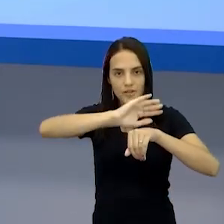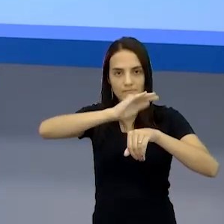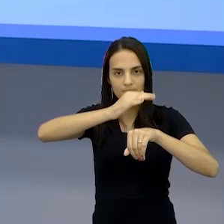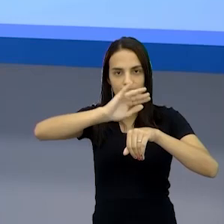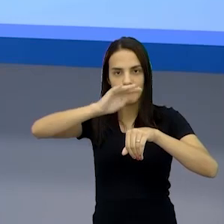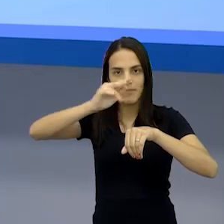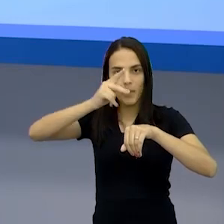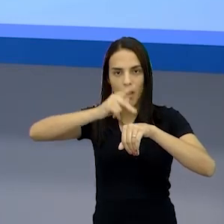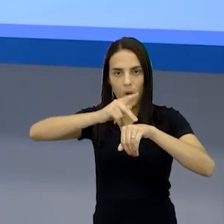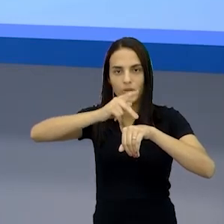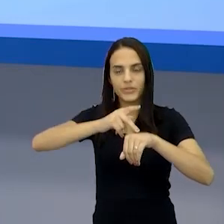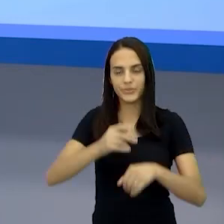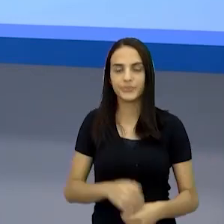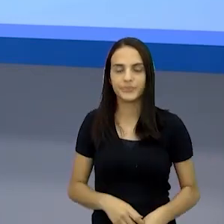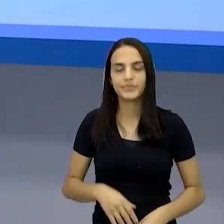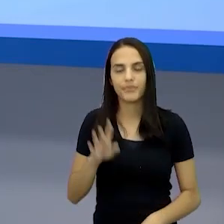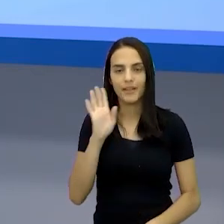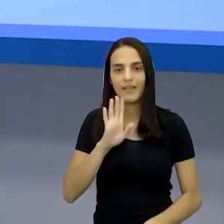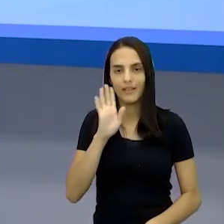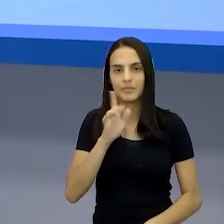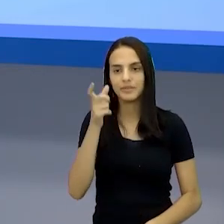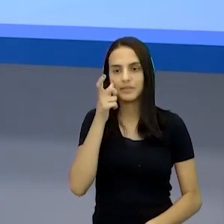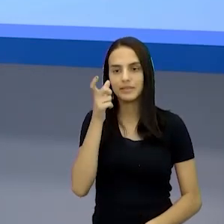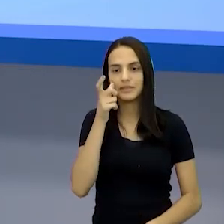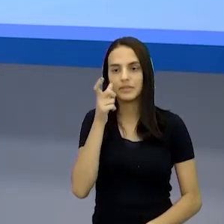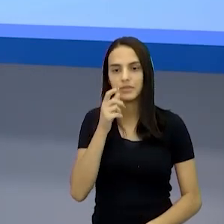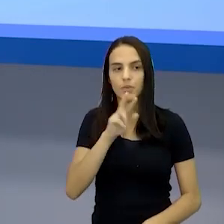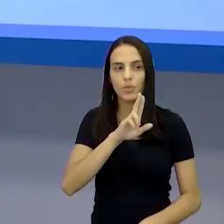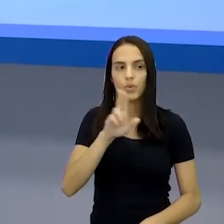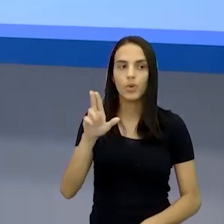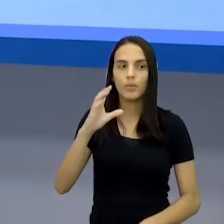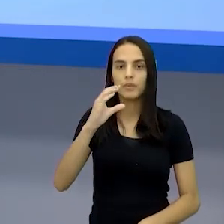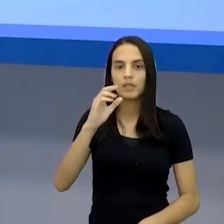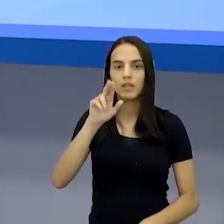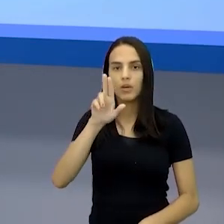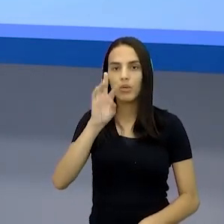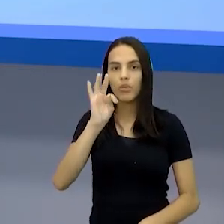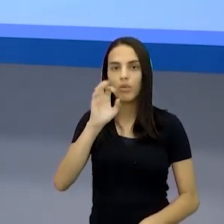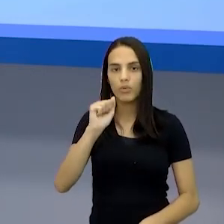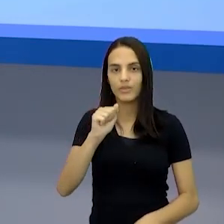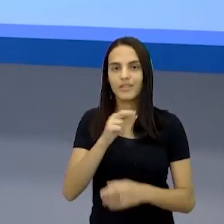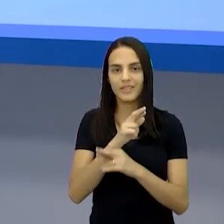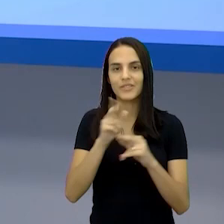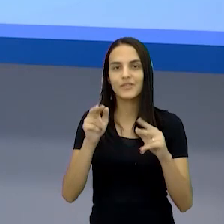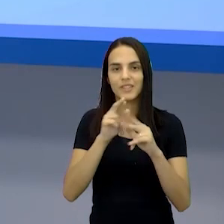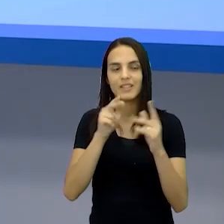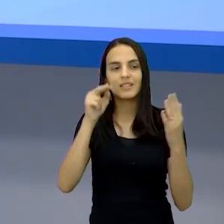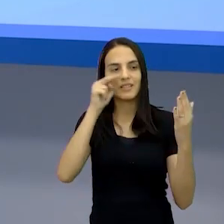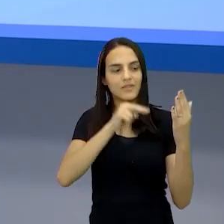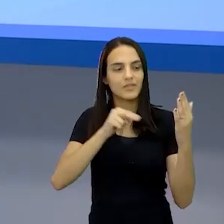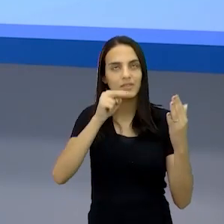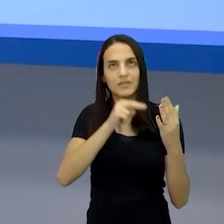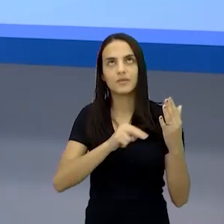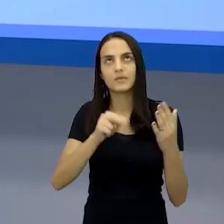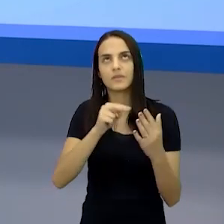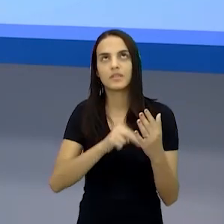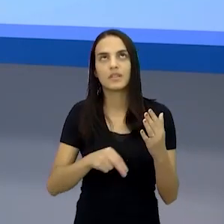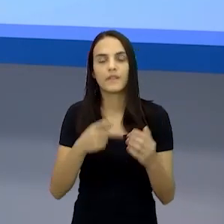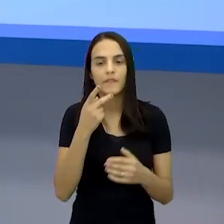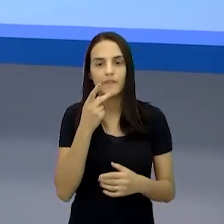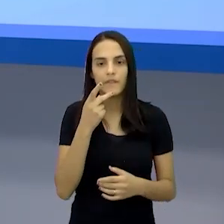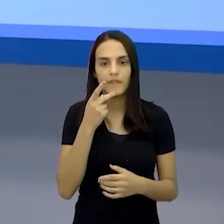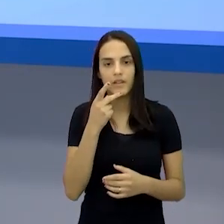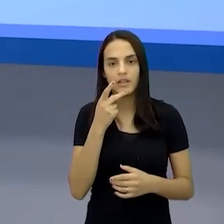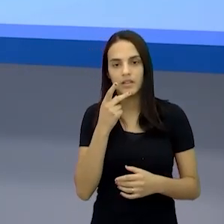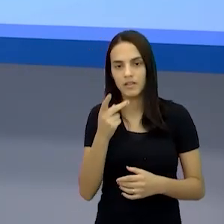interessante esse curta aí por causa disso, nessa, né, diferença aí dessa visualização que você está se referindo aí,